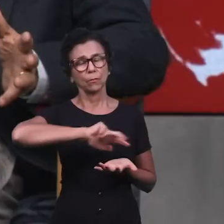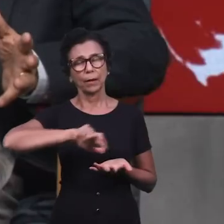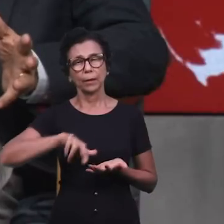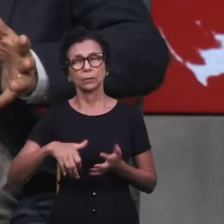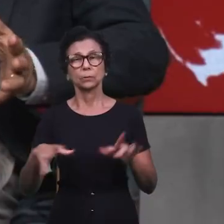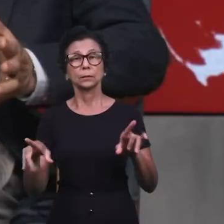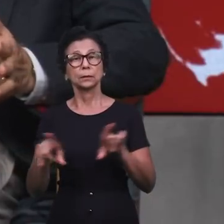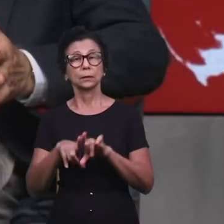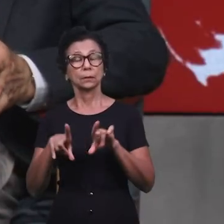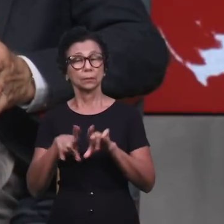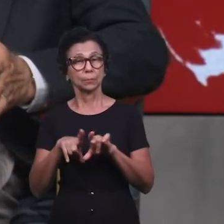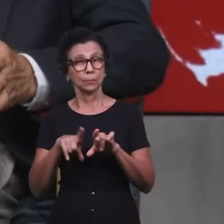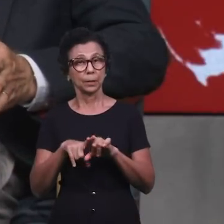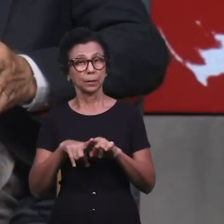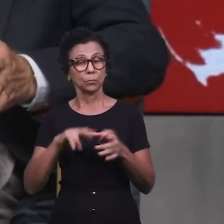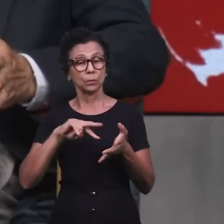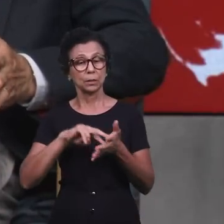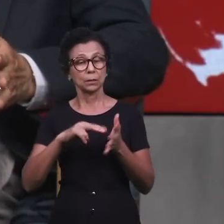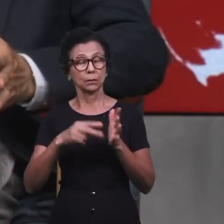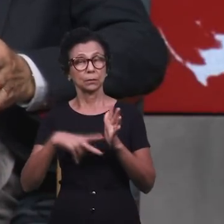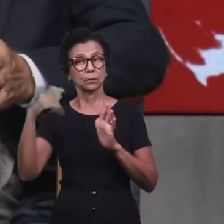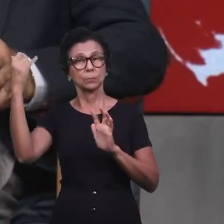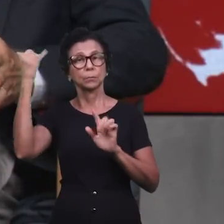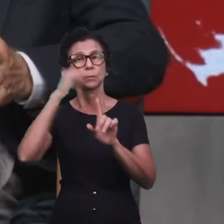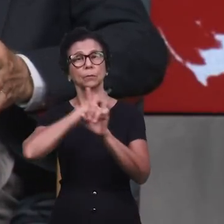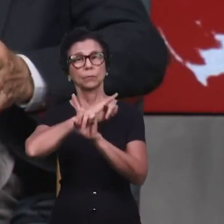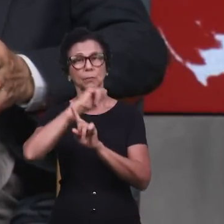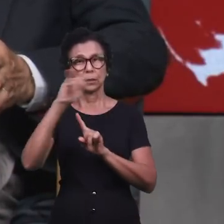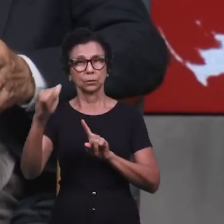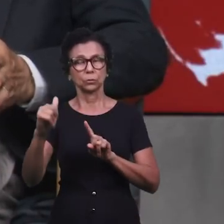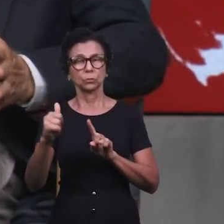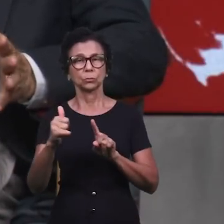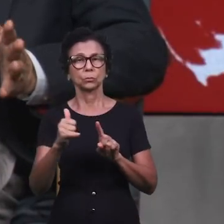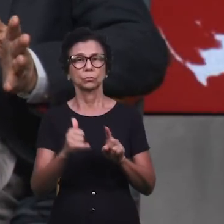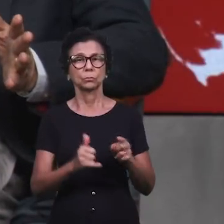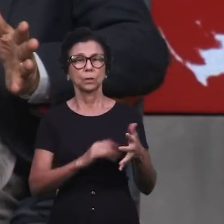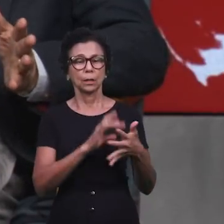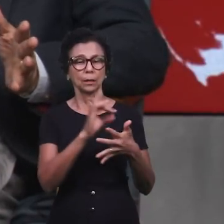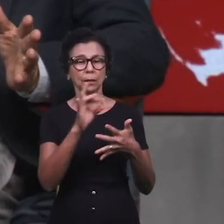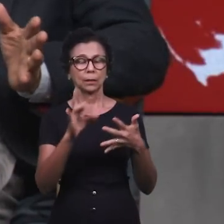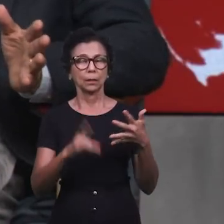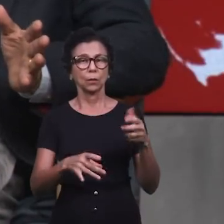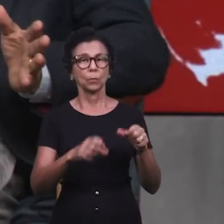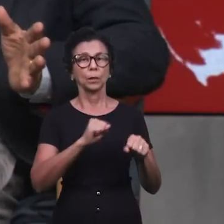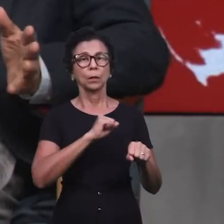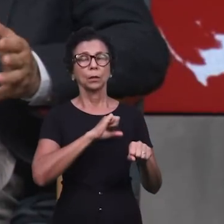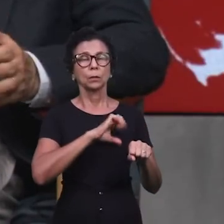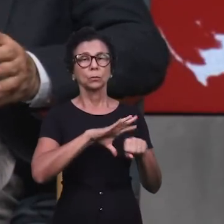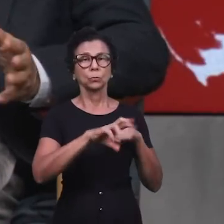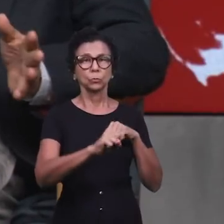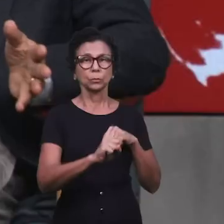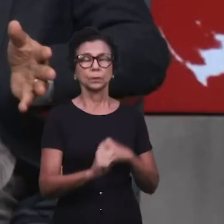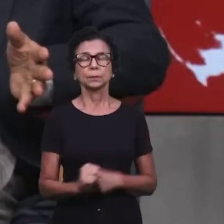significado profético delas. Hoje nós vamos fazer uma interrupção